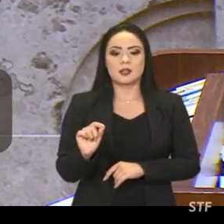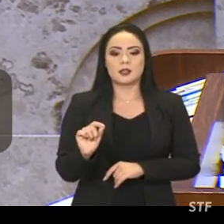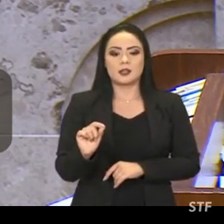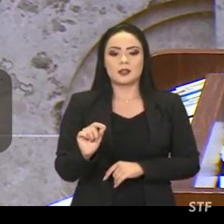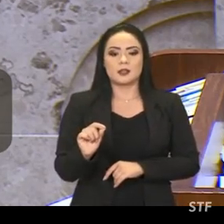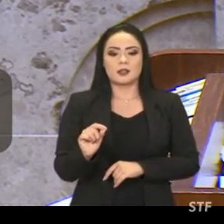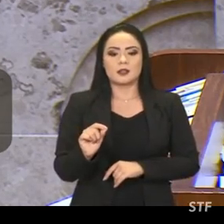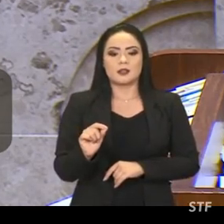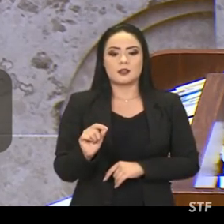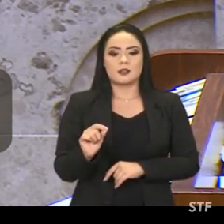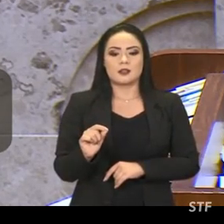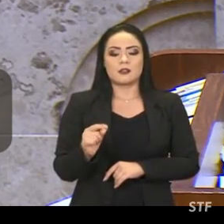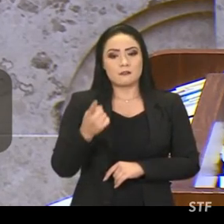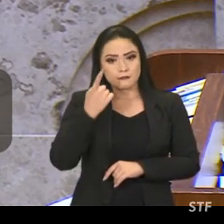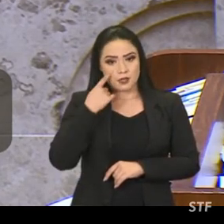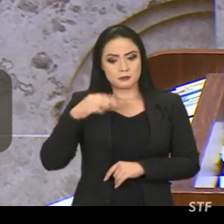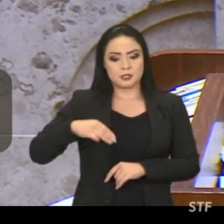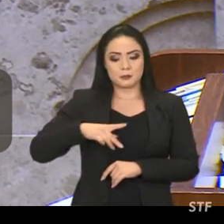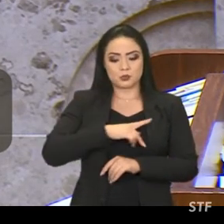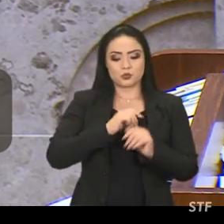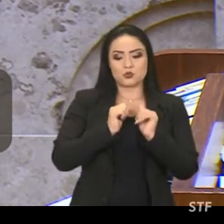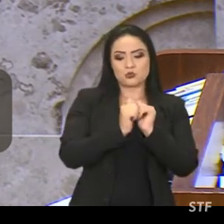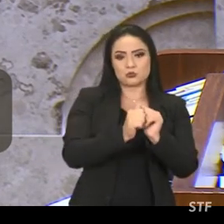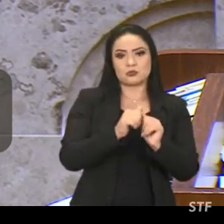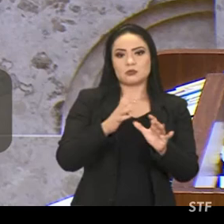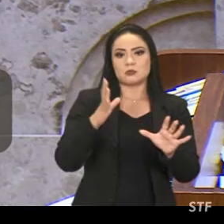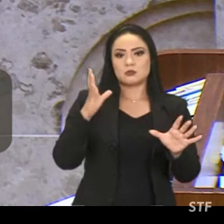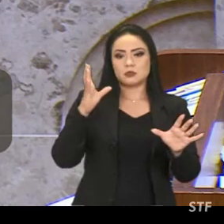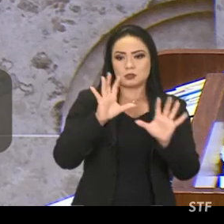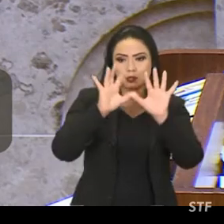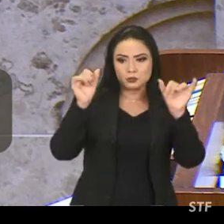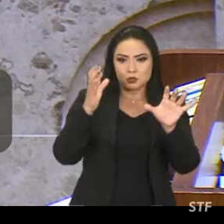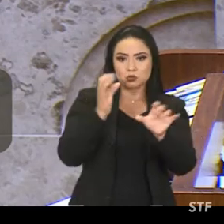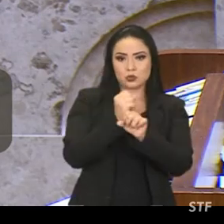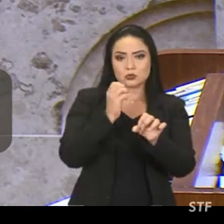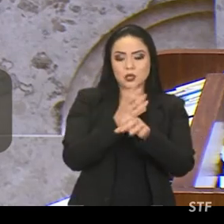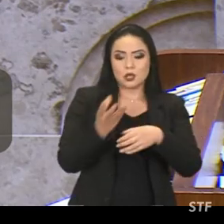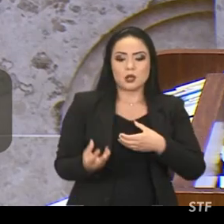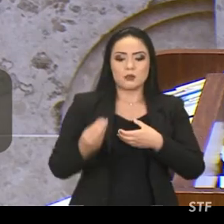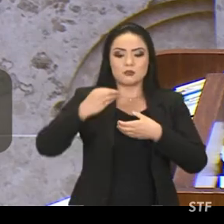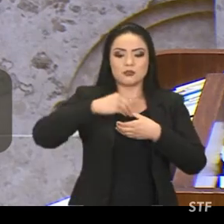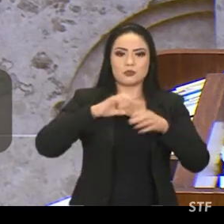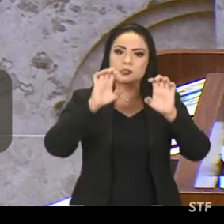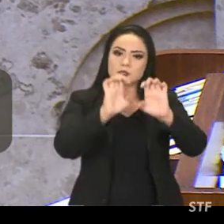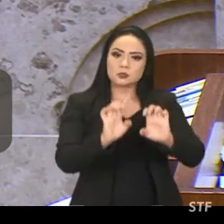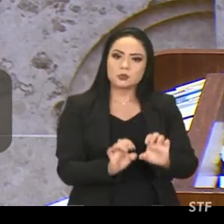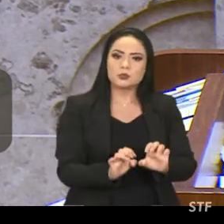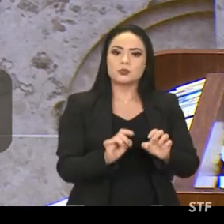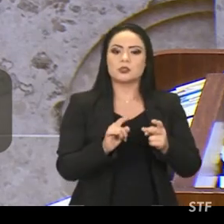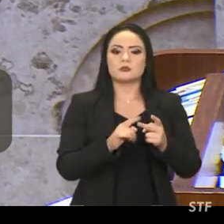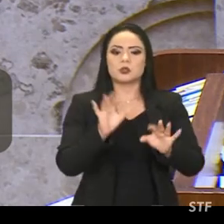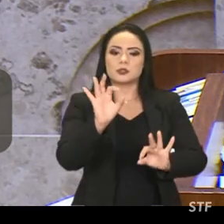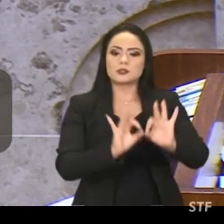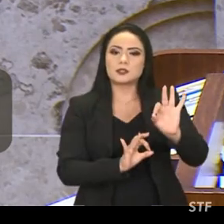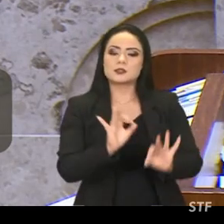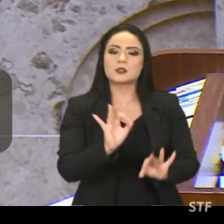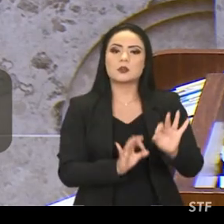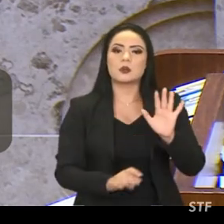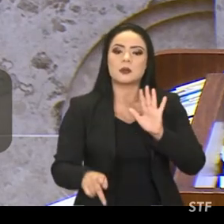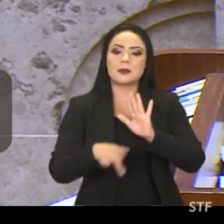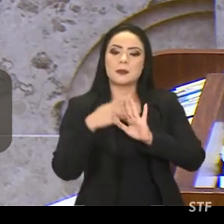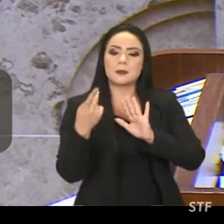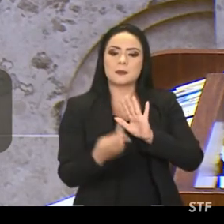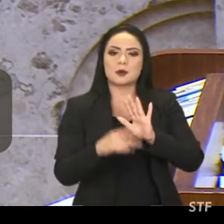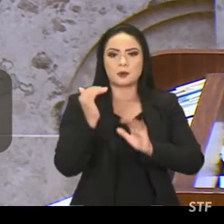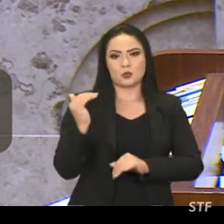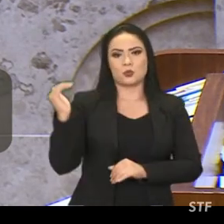Ministério Público junto ao Tribunal de Contas integrado à estrutura, à organização da própria